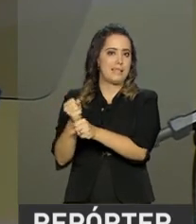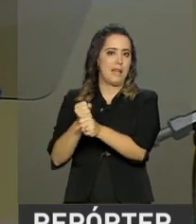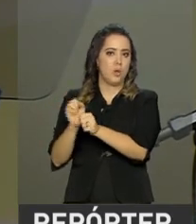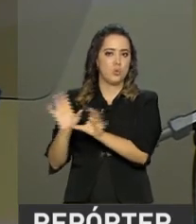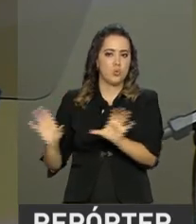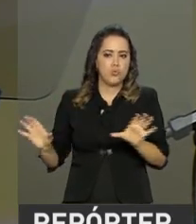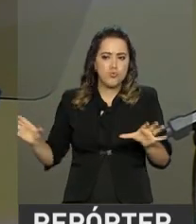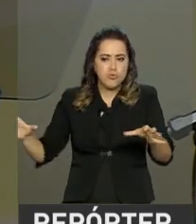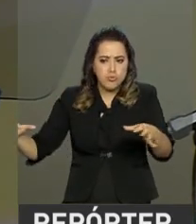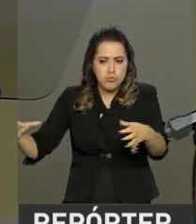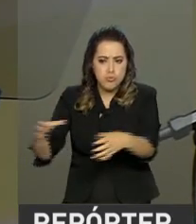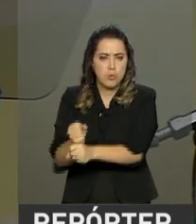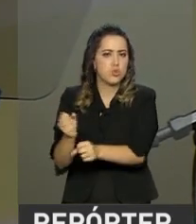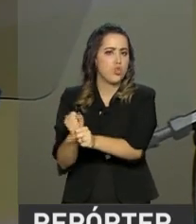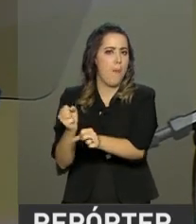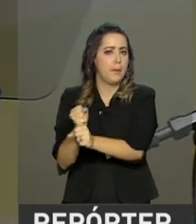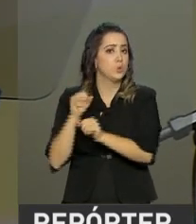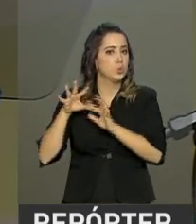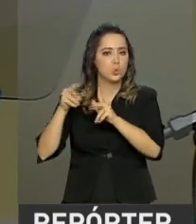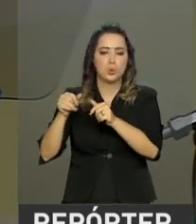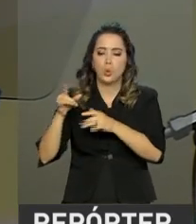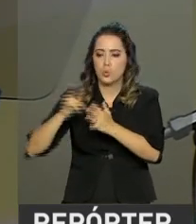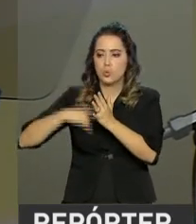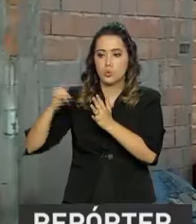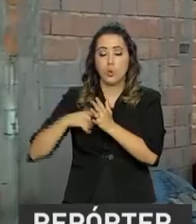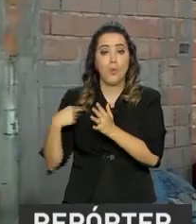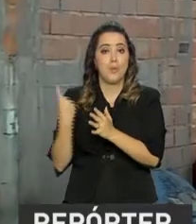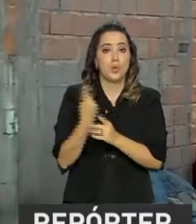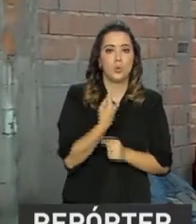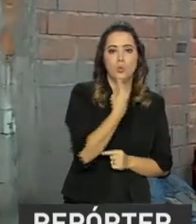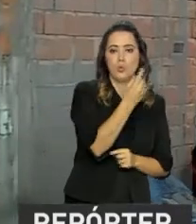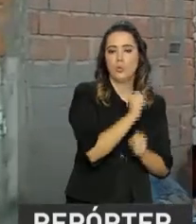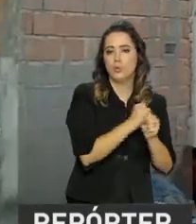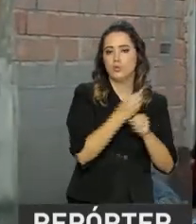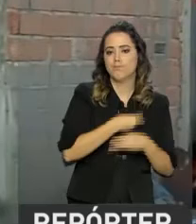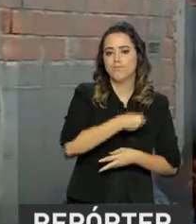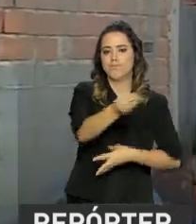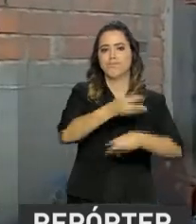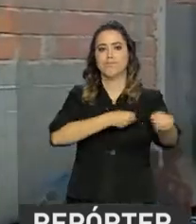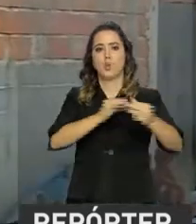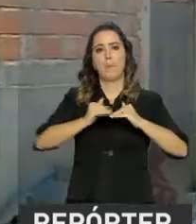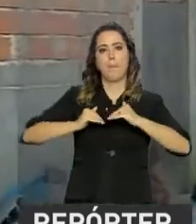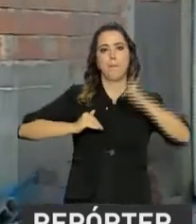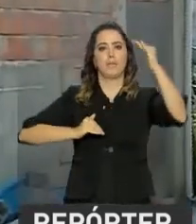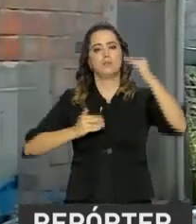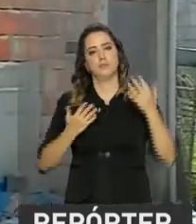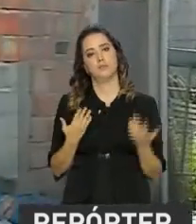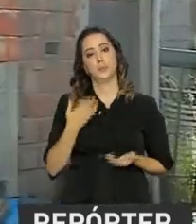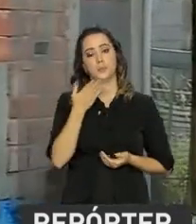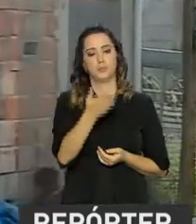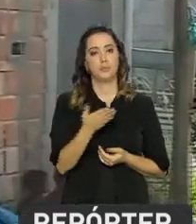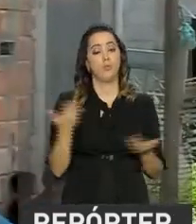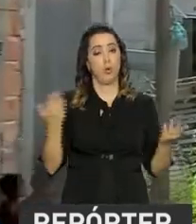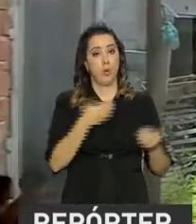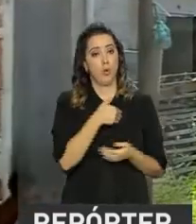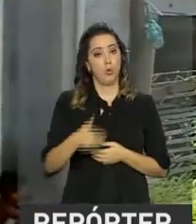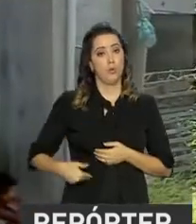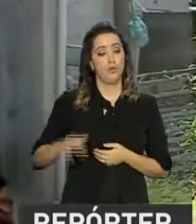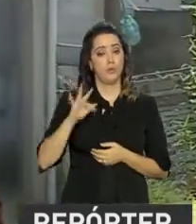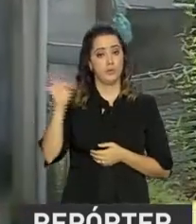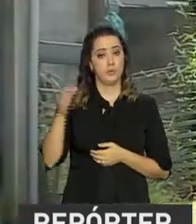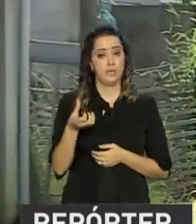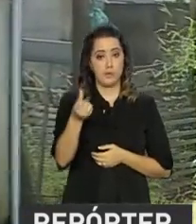todos os governos anteriores só no ano no extremo mais títulos o governo federal vai entregar mais de 6 mil títulos de propriedade